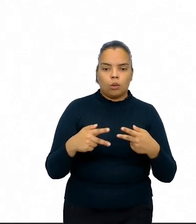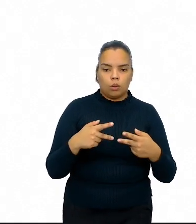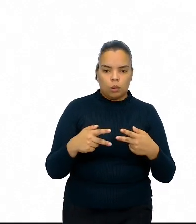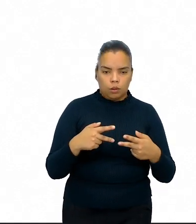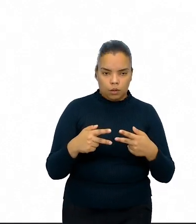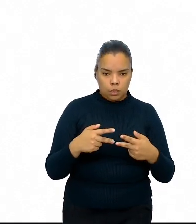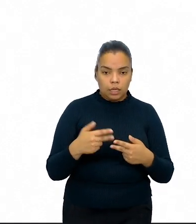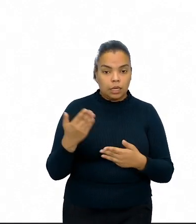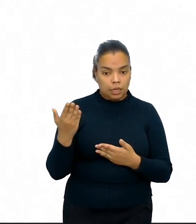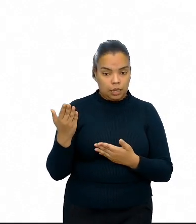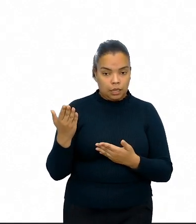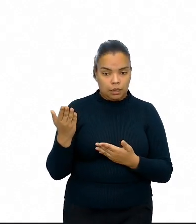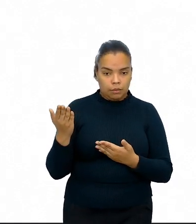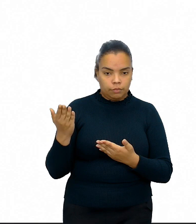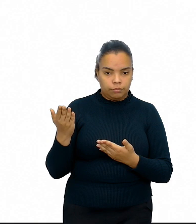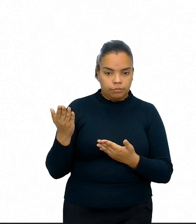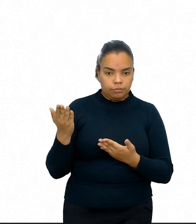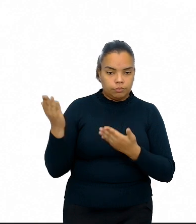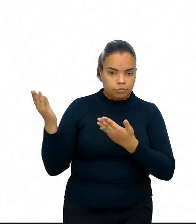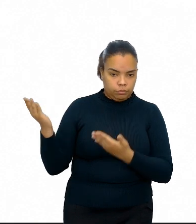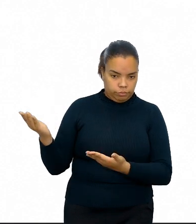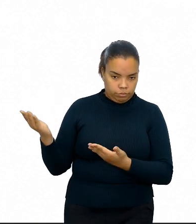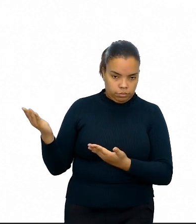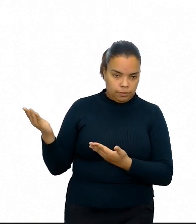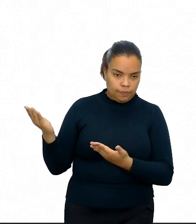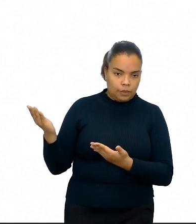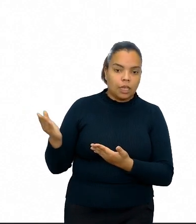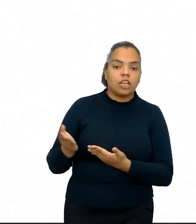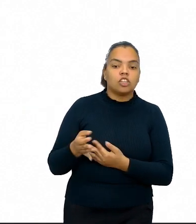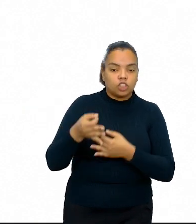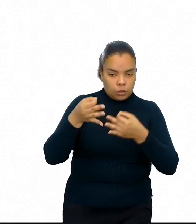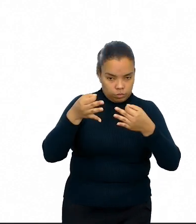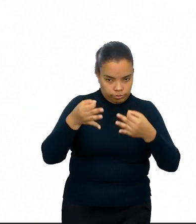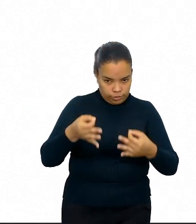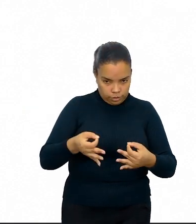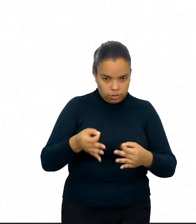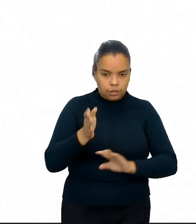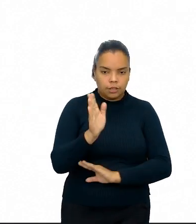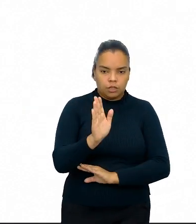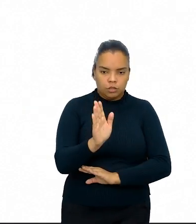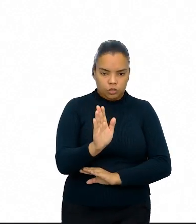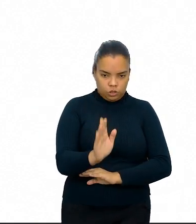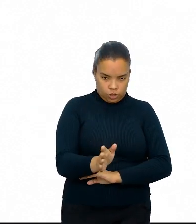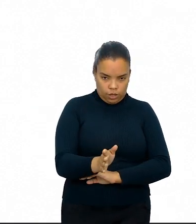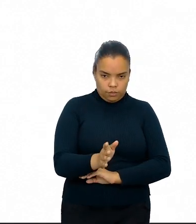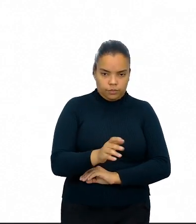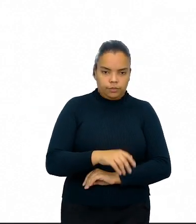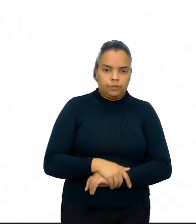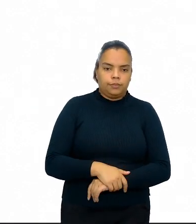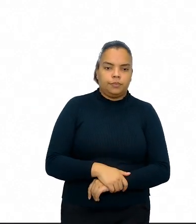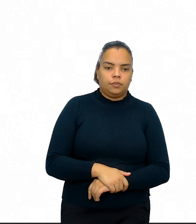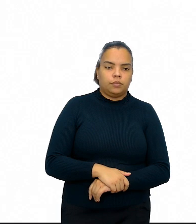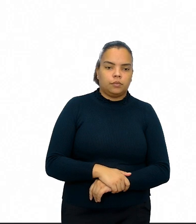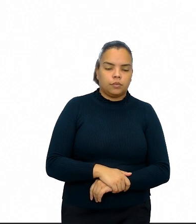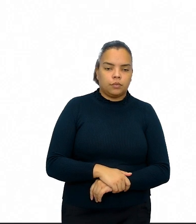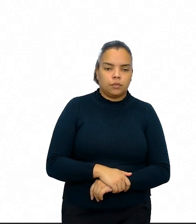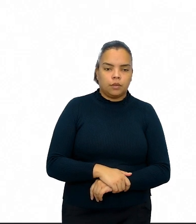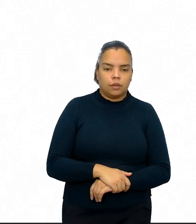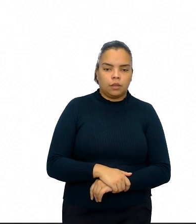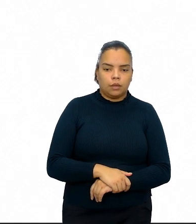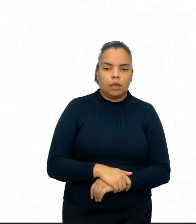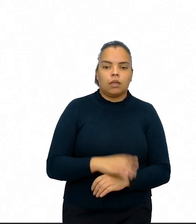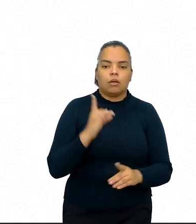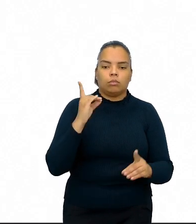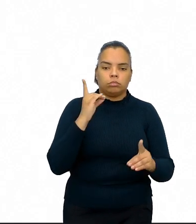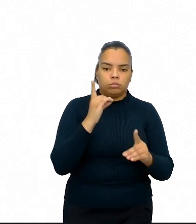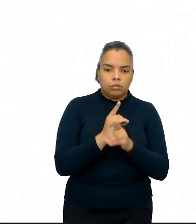nesse slide já é o link correto. Então, quando vocês clicarem, né, vocês vão conseguir acessar o Drive e encontrar o